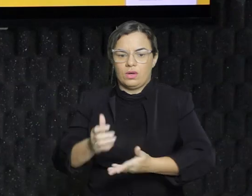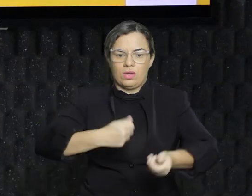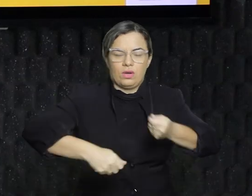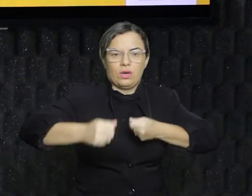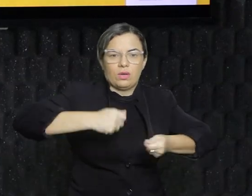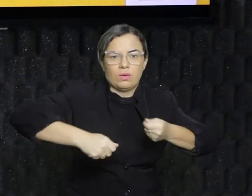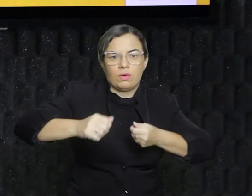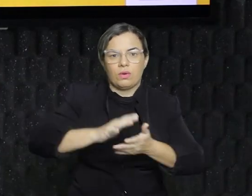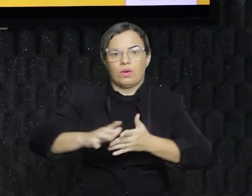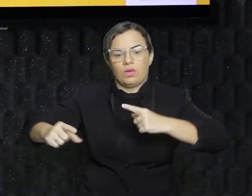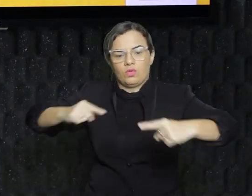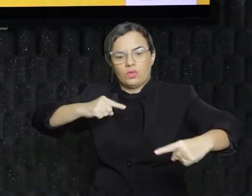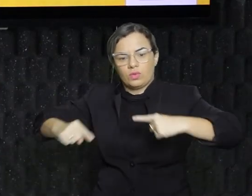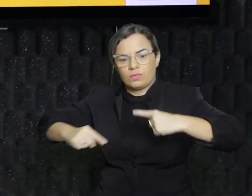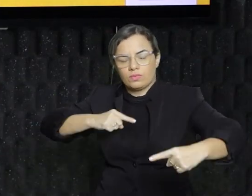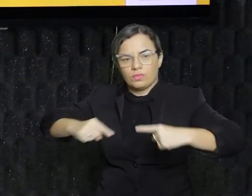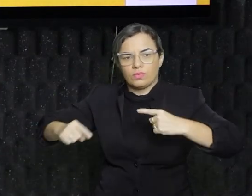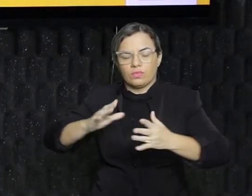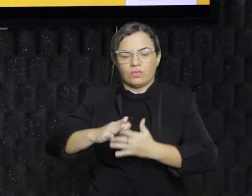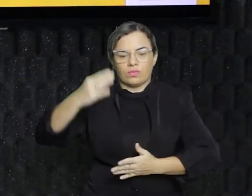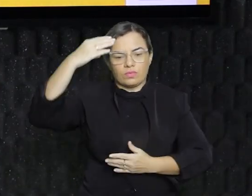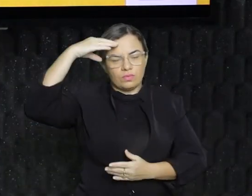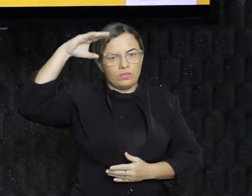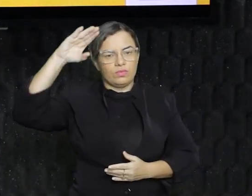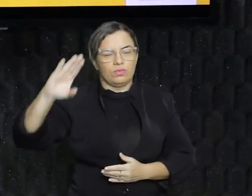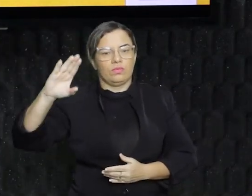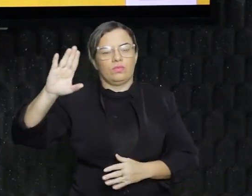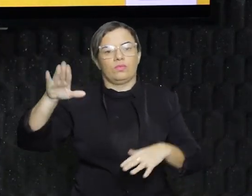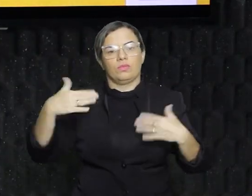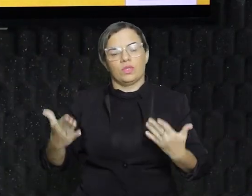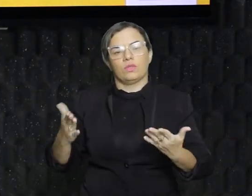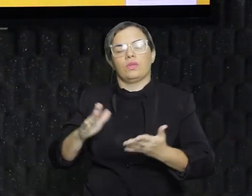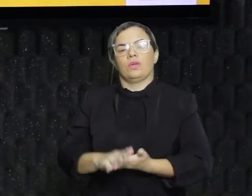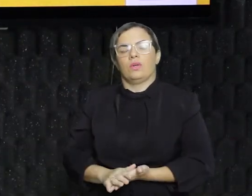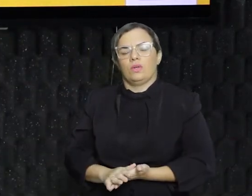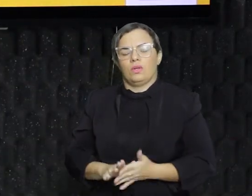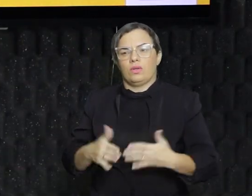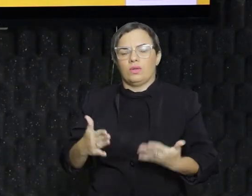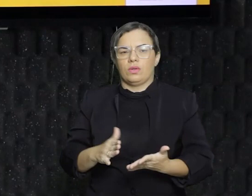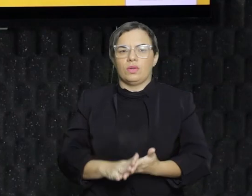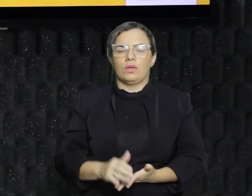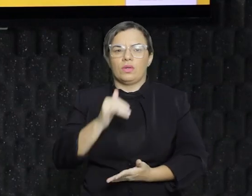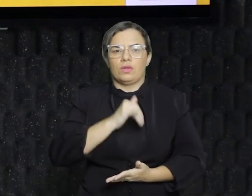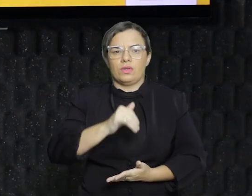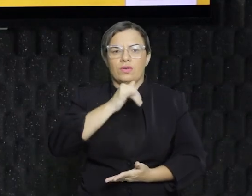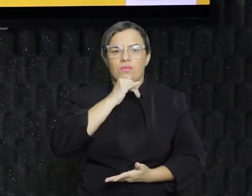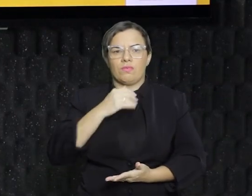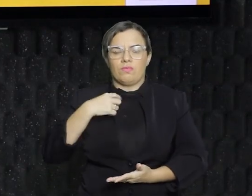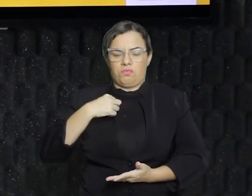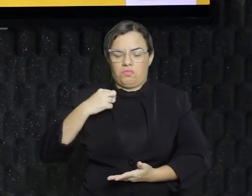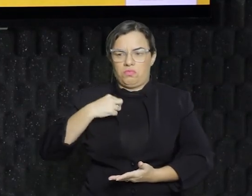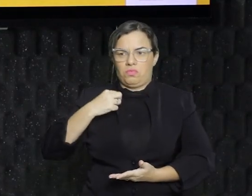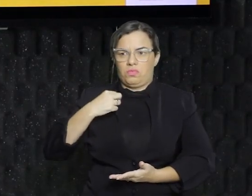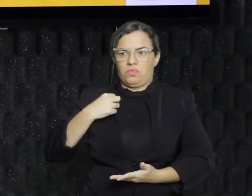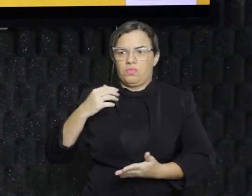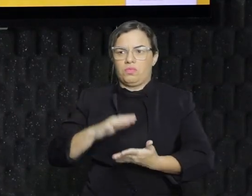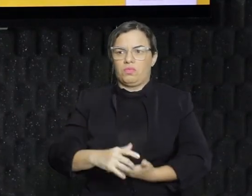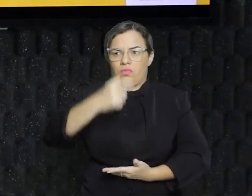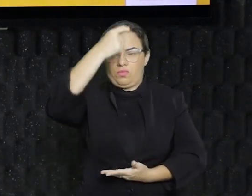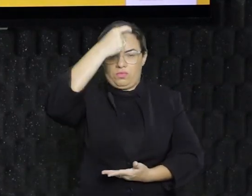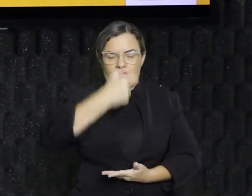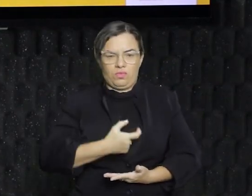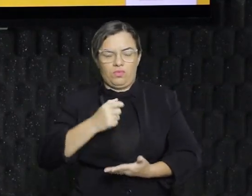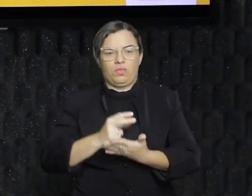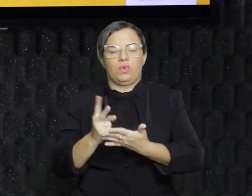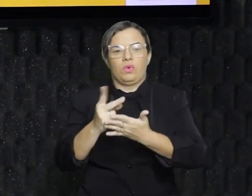no aspecto da política, no aspecto da cultura, galera, tá? Olha, por exemplo, a minha camisa, né? De um personagem de um